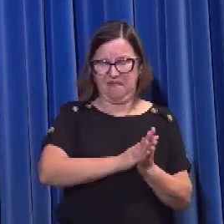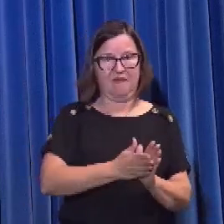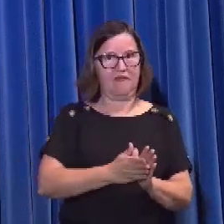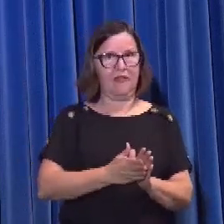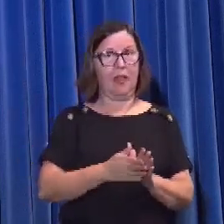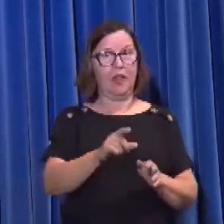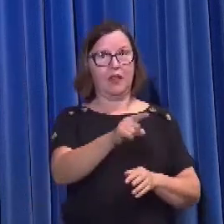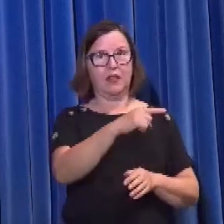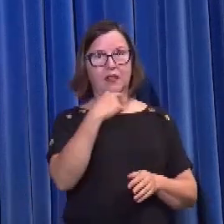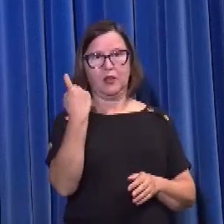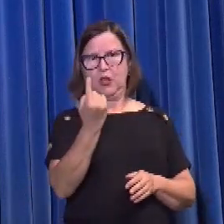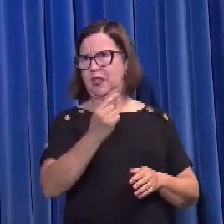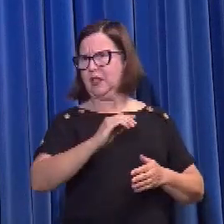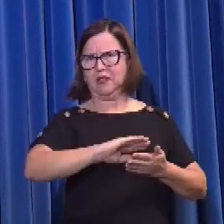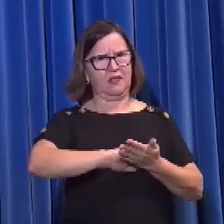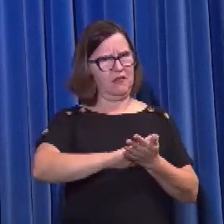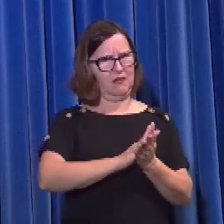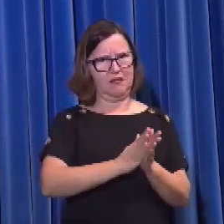somos esmagados.